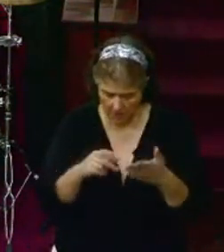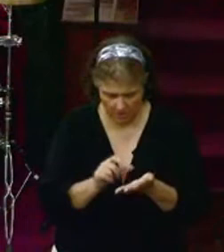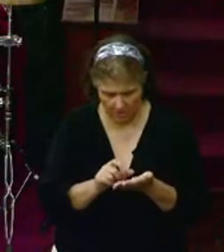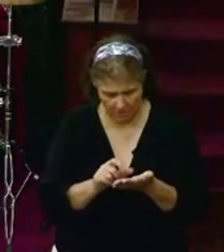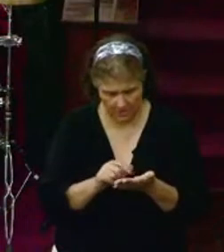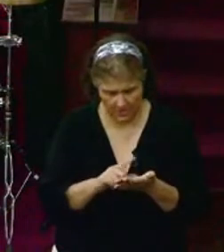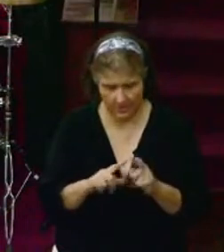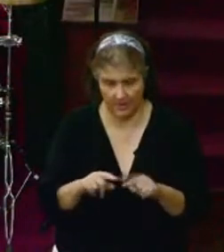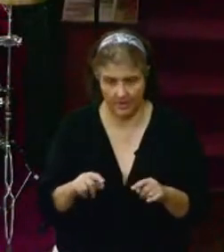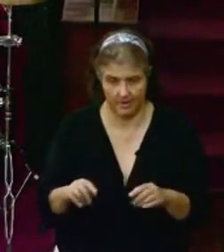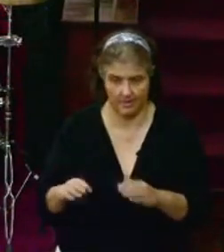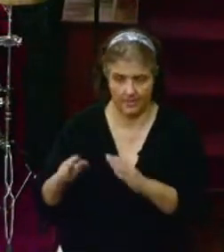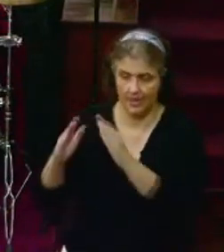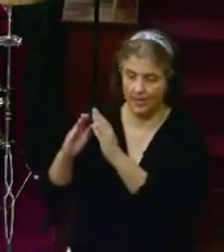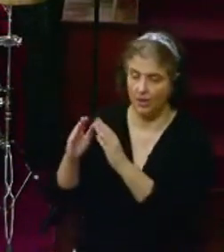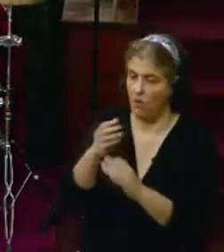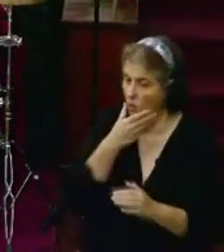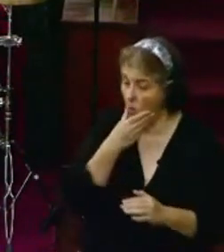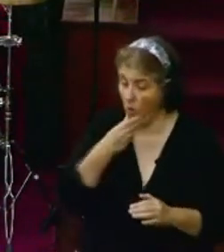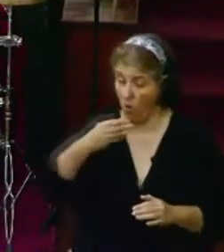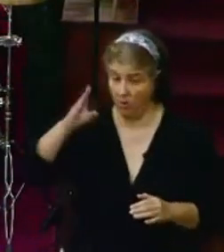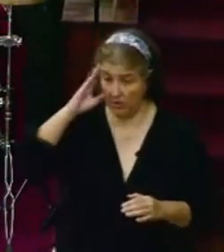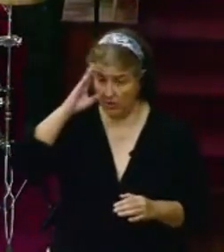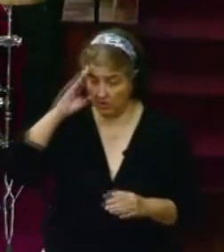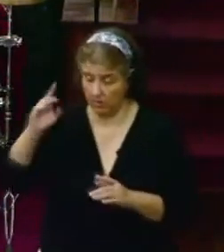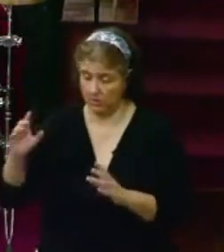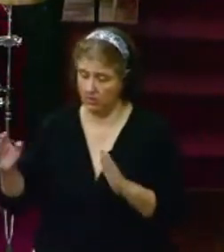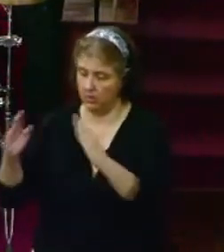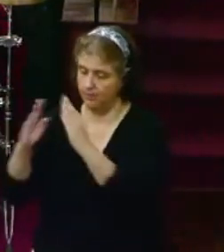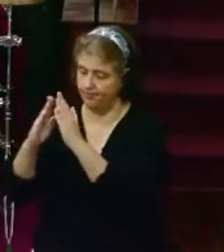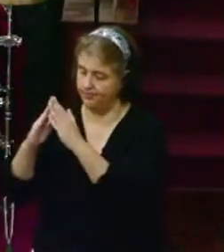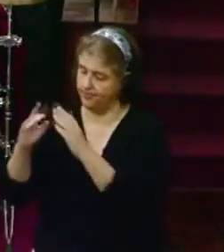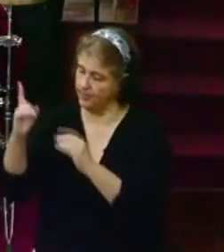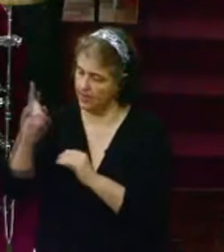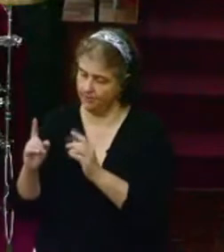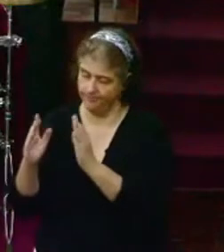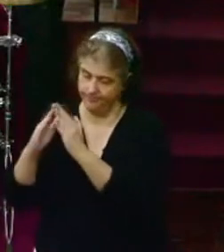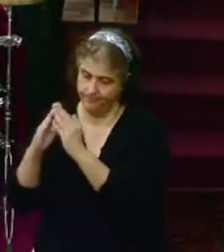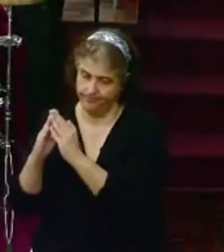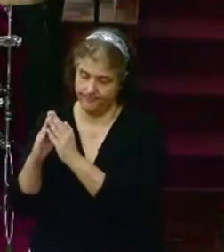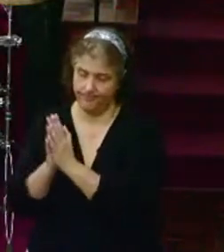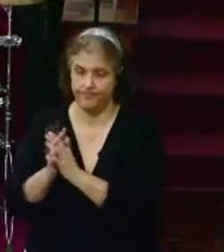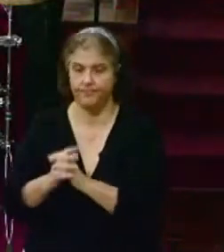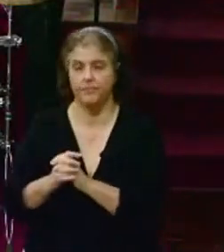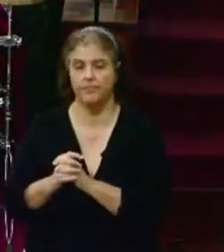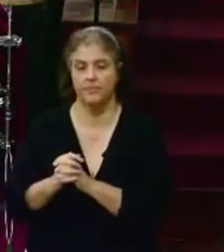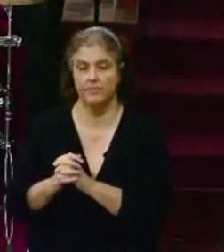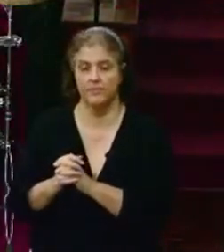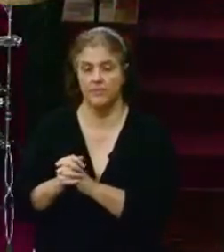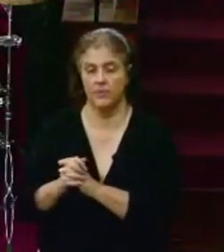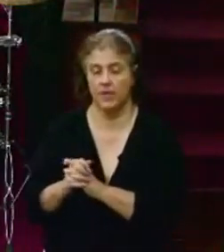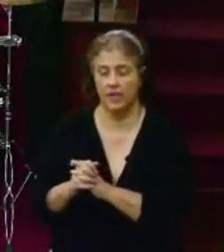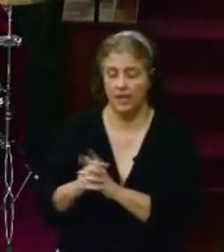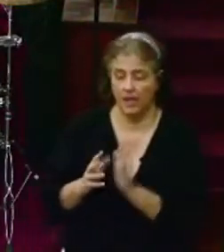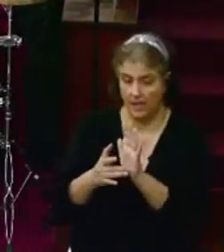centurião ficou em casa, segundo Lucas. Mateus registra que ele vai ao encontro de Jesus. E ao ficar em casa, diz o texto que Jesus